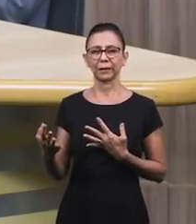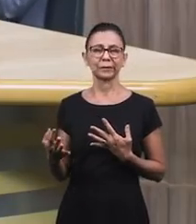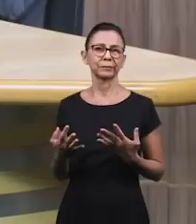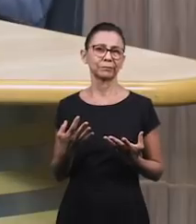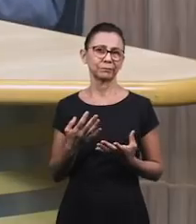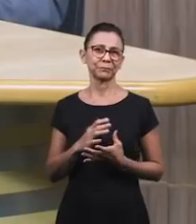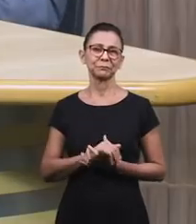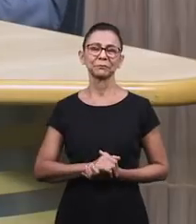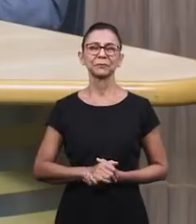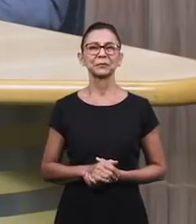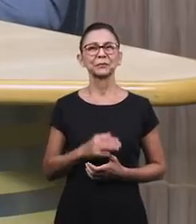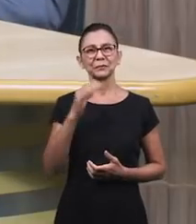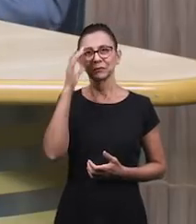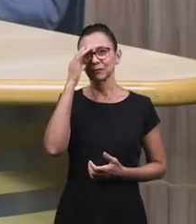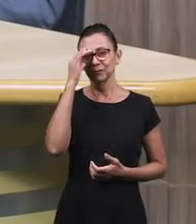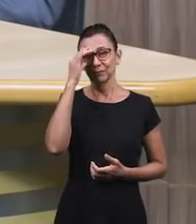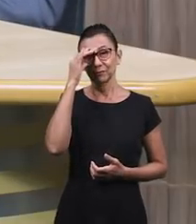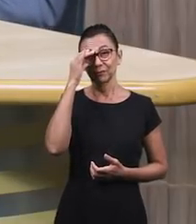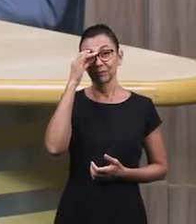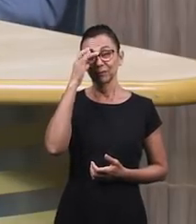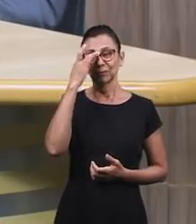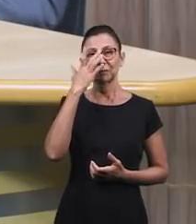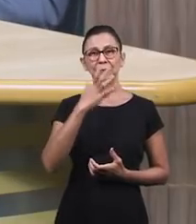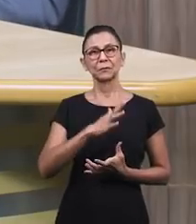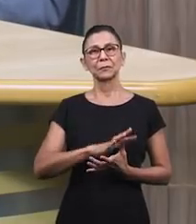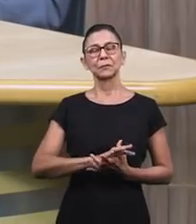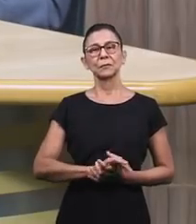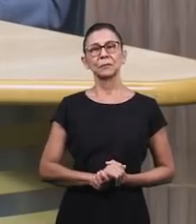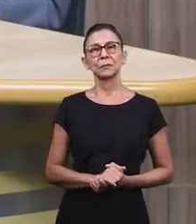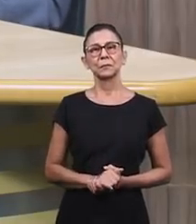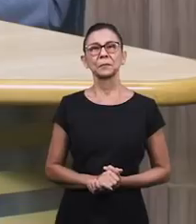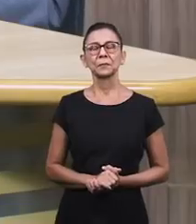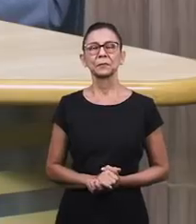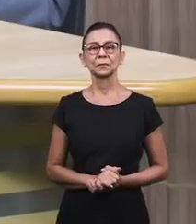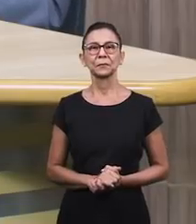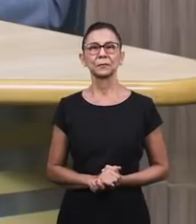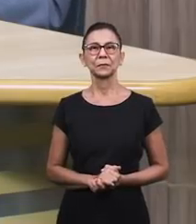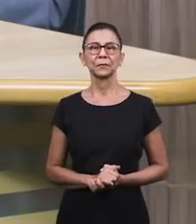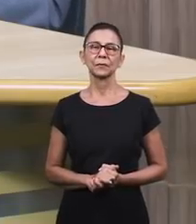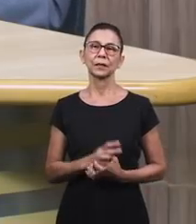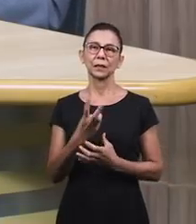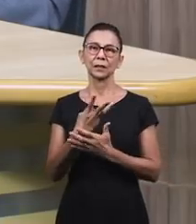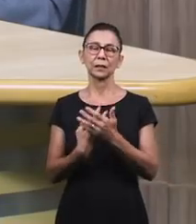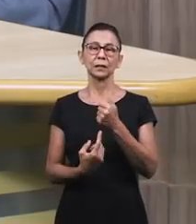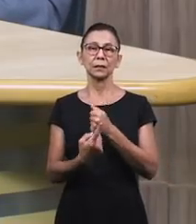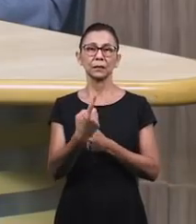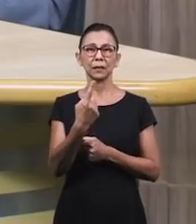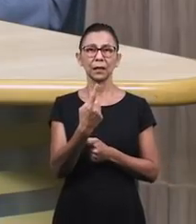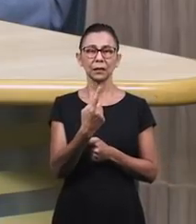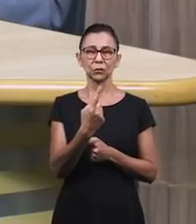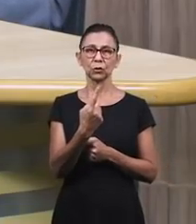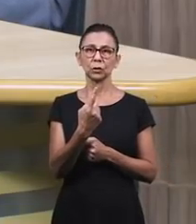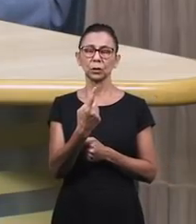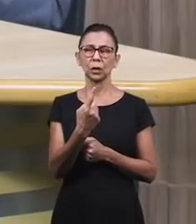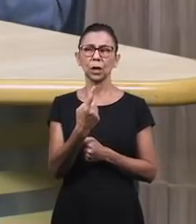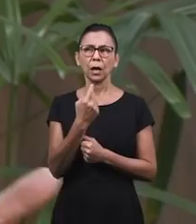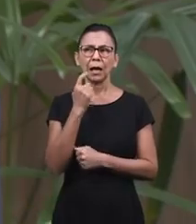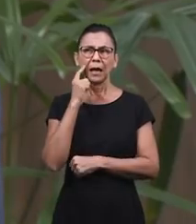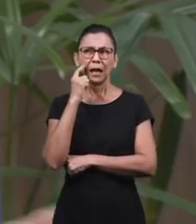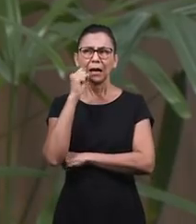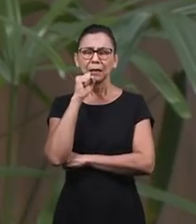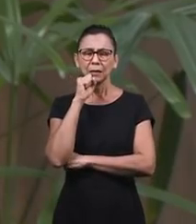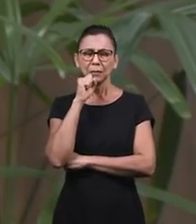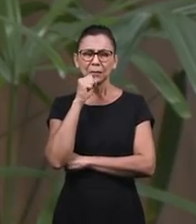sei lá, enfim. Não sei, será como é qual que seria. Mas, na verdade, ele não tem Trindade. Talvez o homem quer... Mas quem mais? Será que